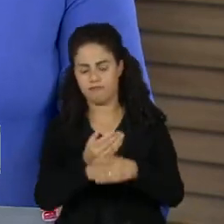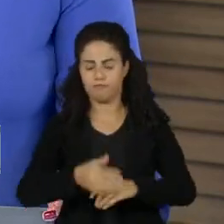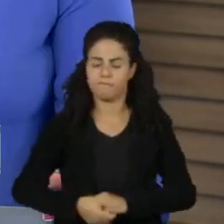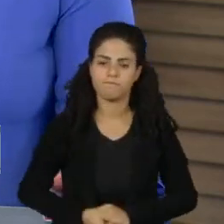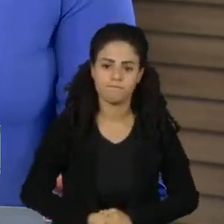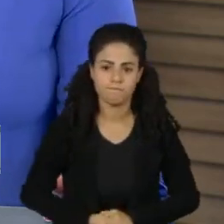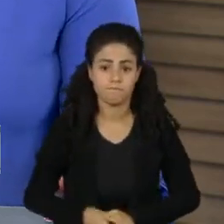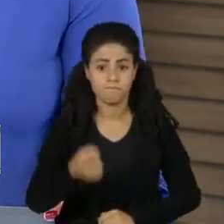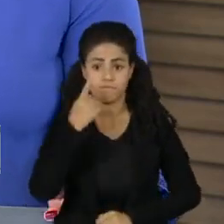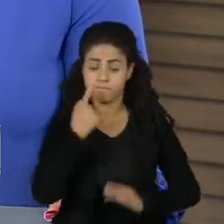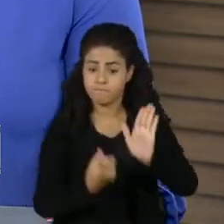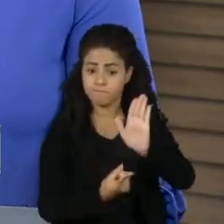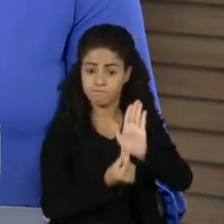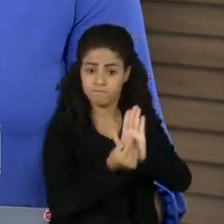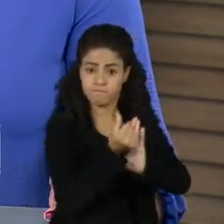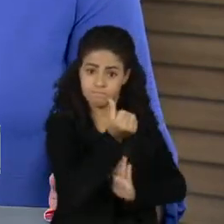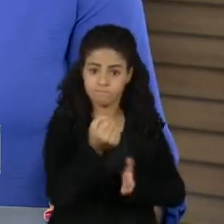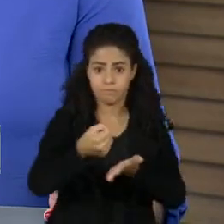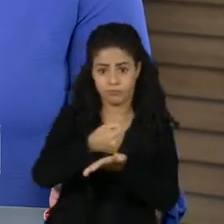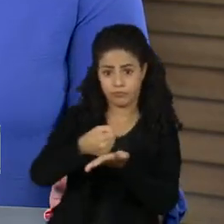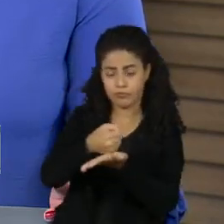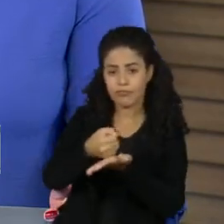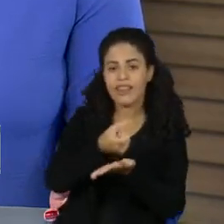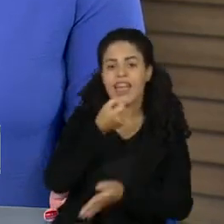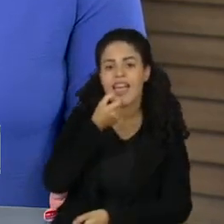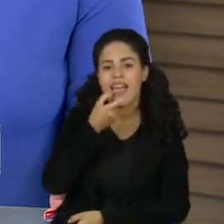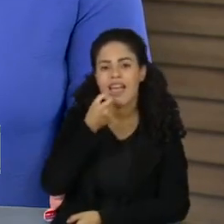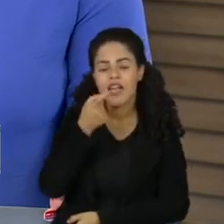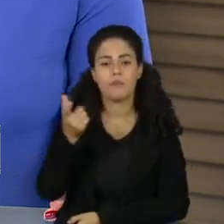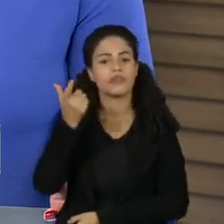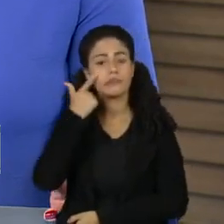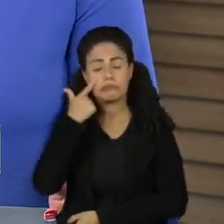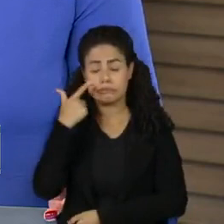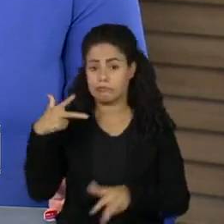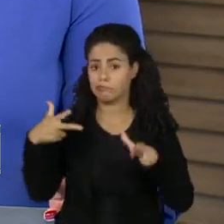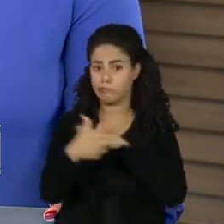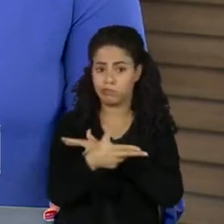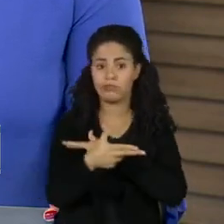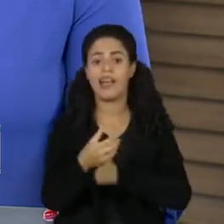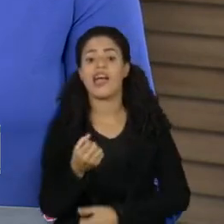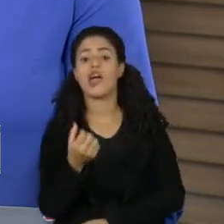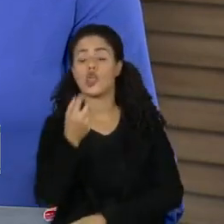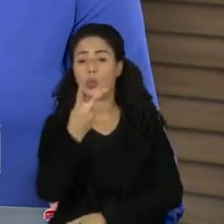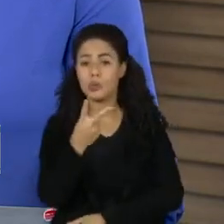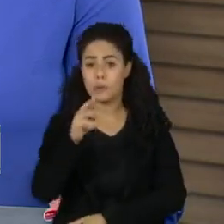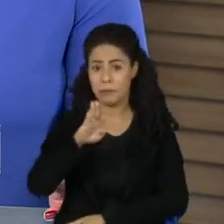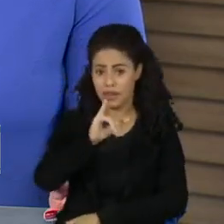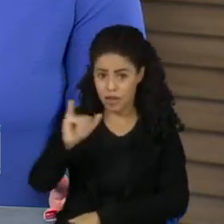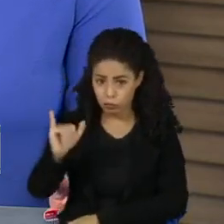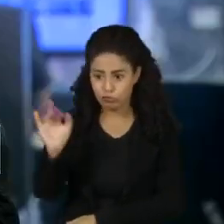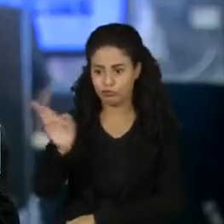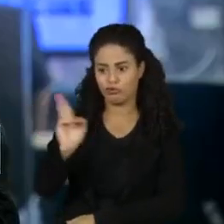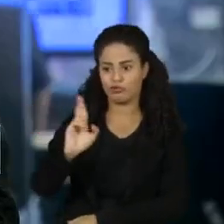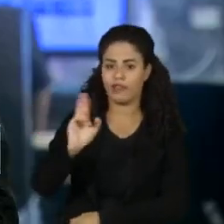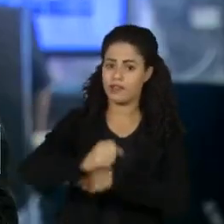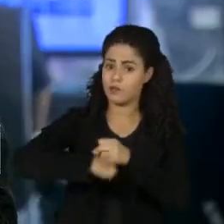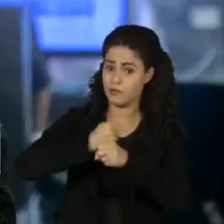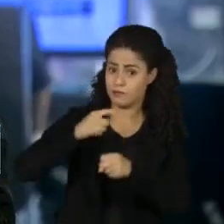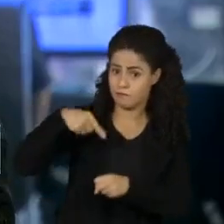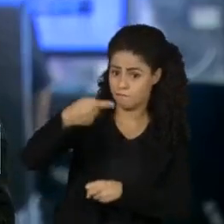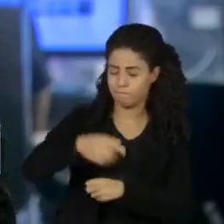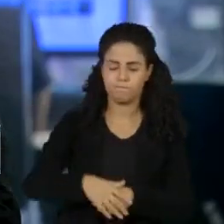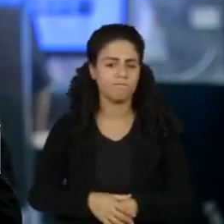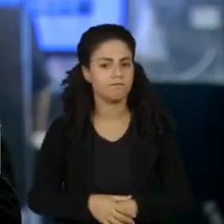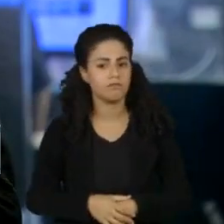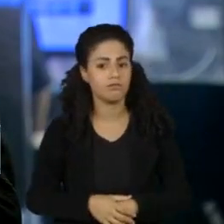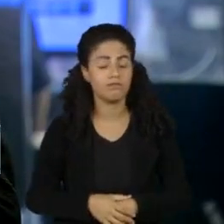O orçamento do programa Farmácia Popular, no ano que vem, tem defasagem de quase 2 bilhões de reais. Se o valor não